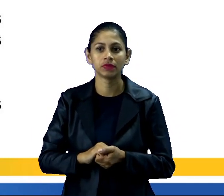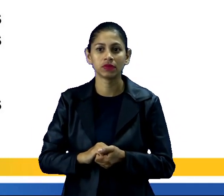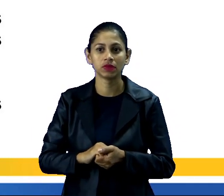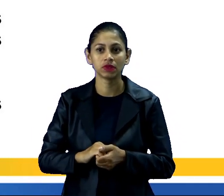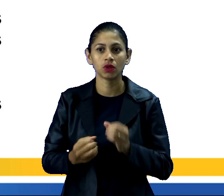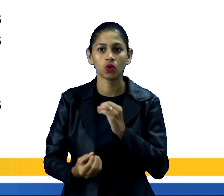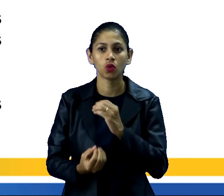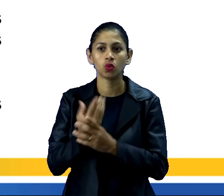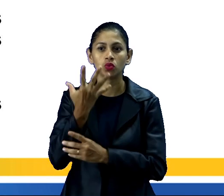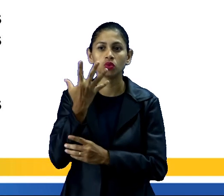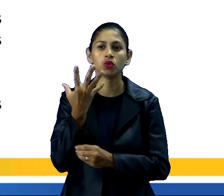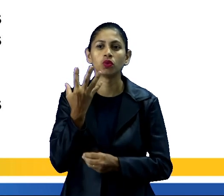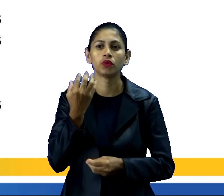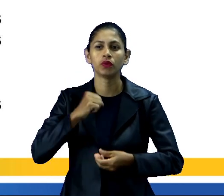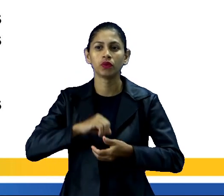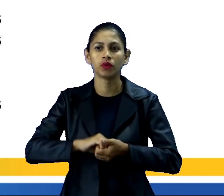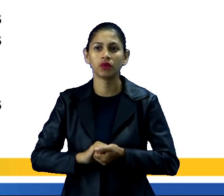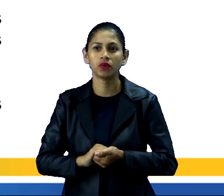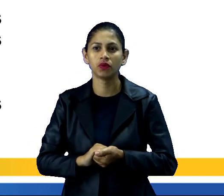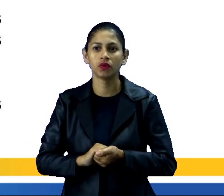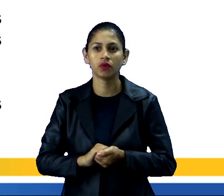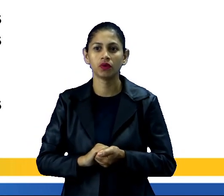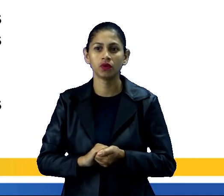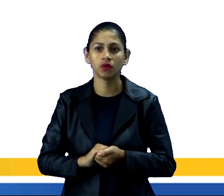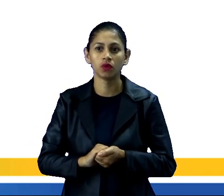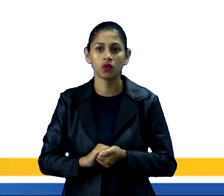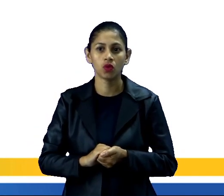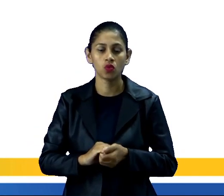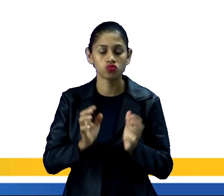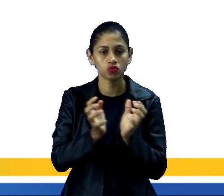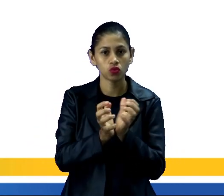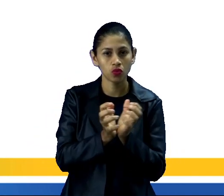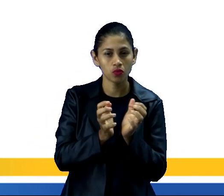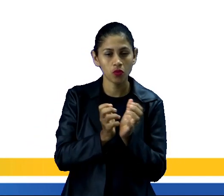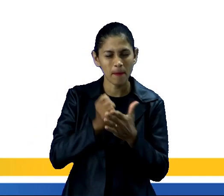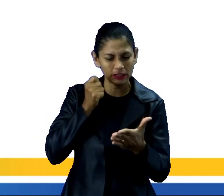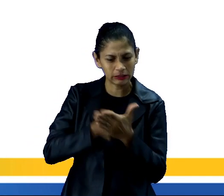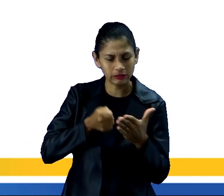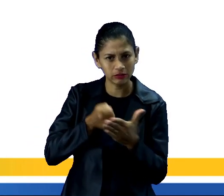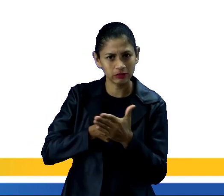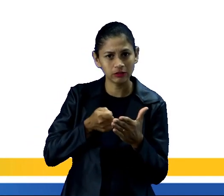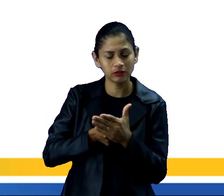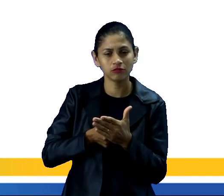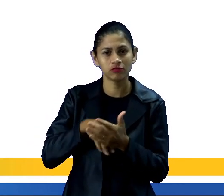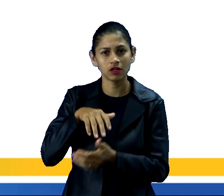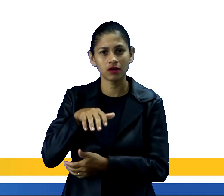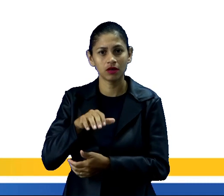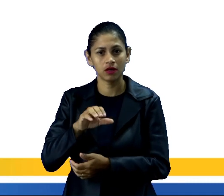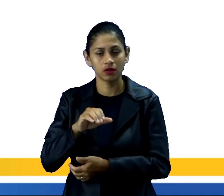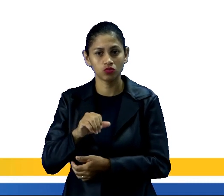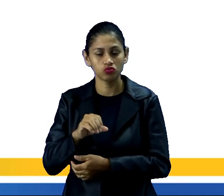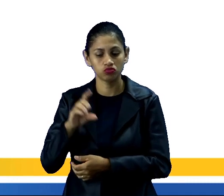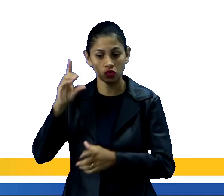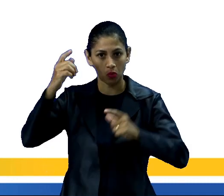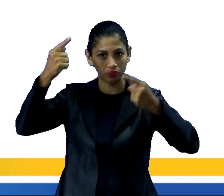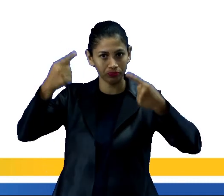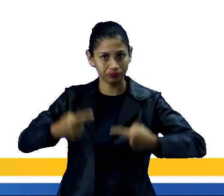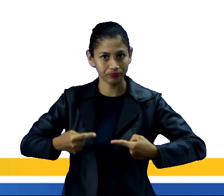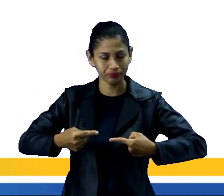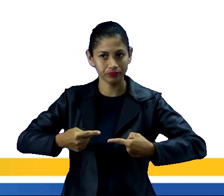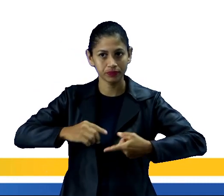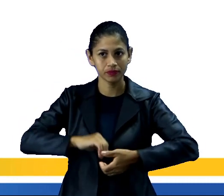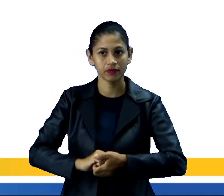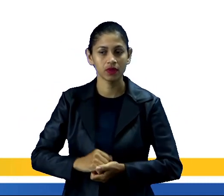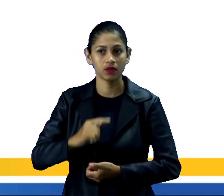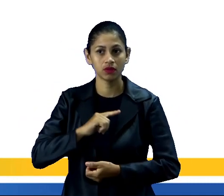grupos paramilitares, né, para agir contra os adversários. O Hitler, né, um fato pouco conhecido, é que ele